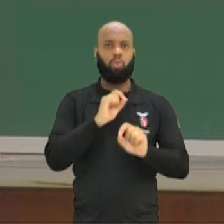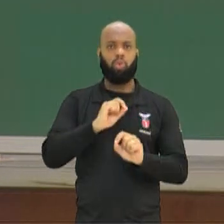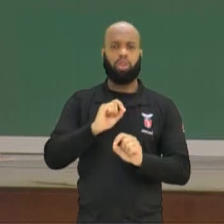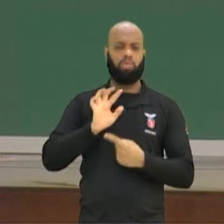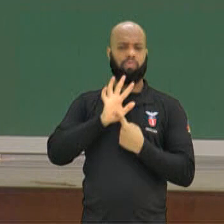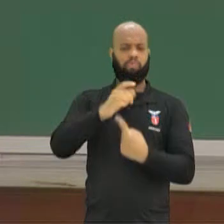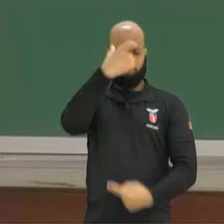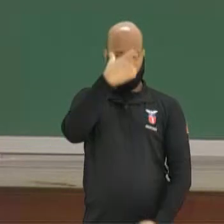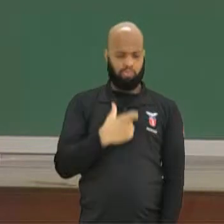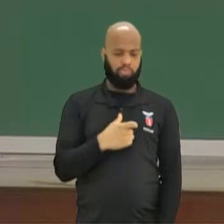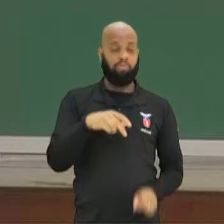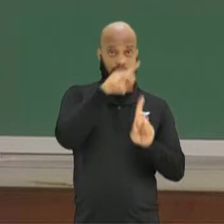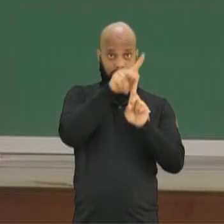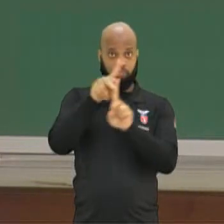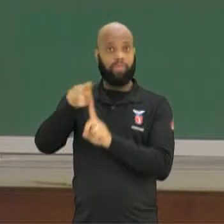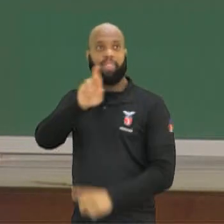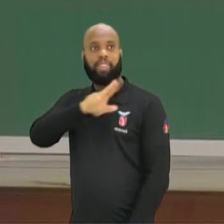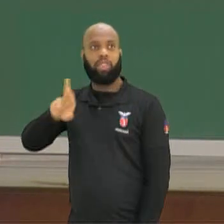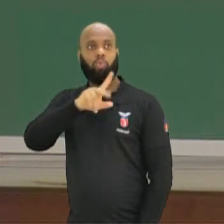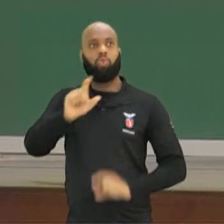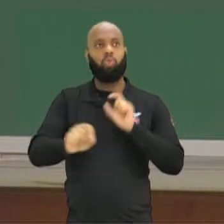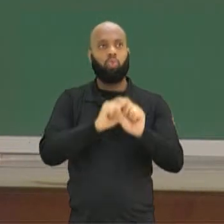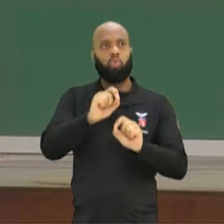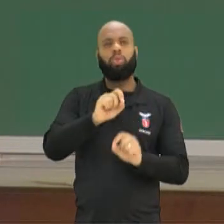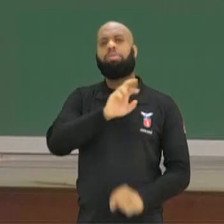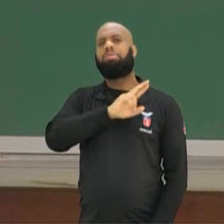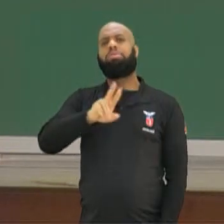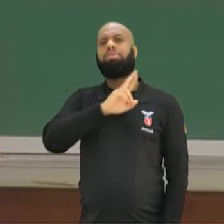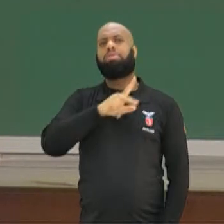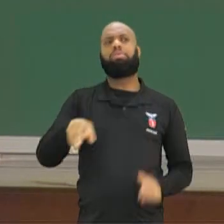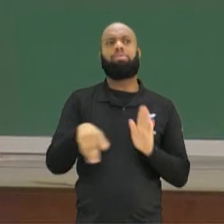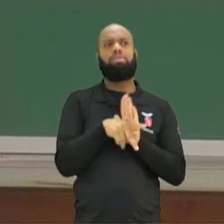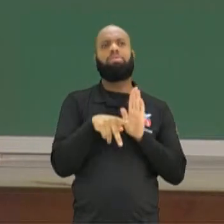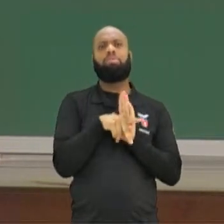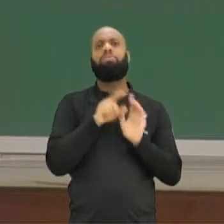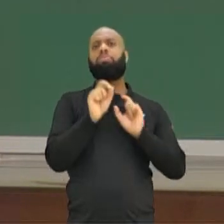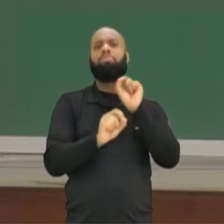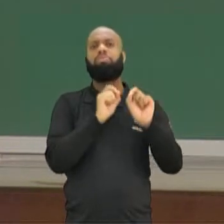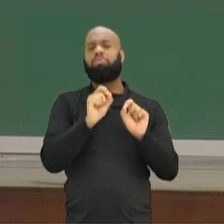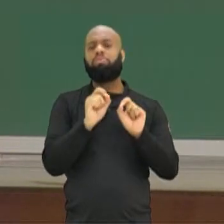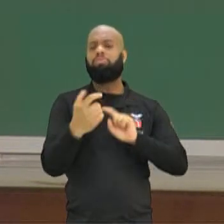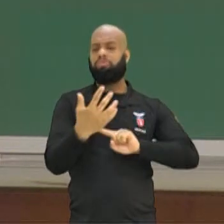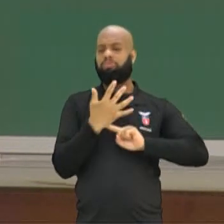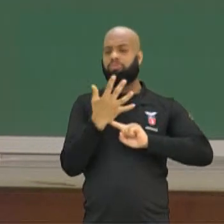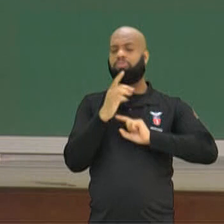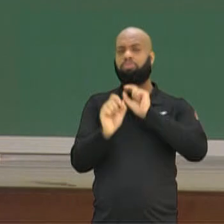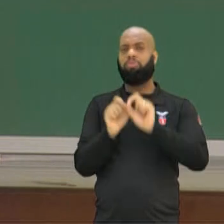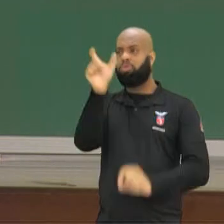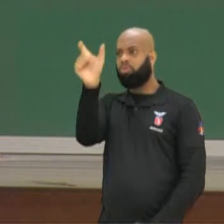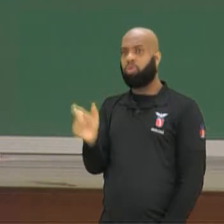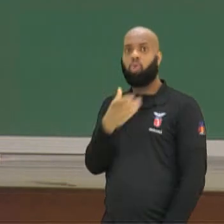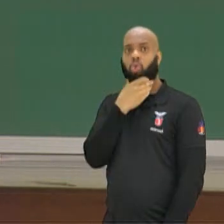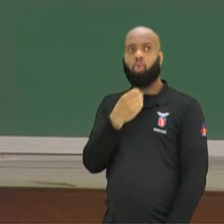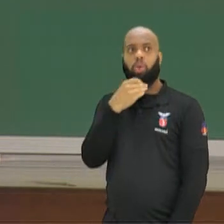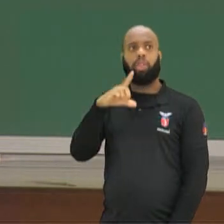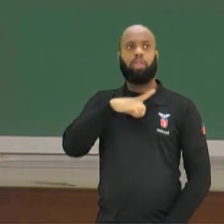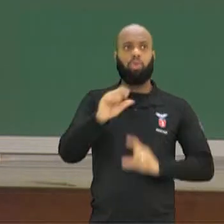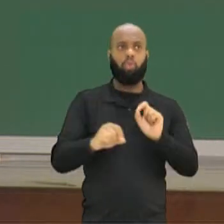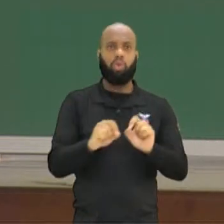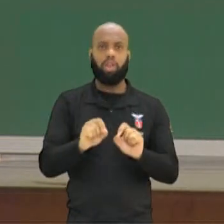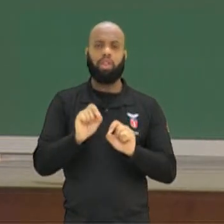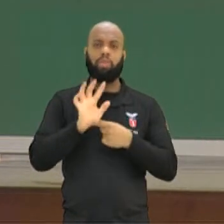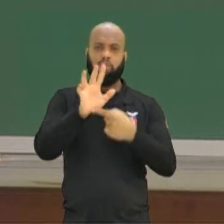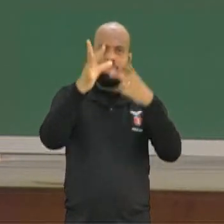do personagem na fala inicial do texto, nos mostra um Severino que, quanto mais se